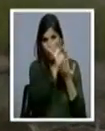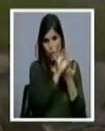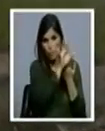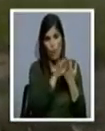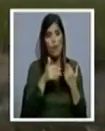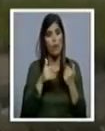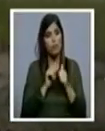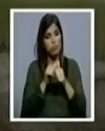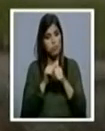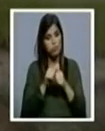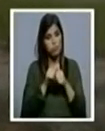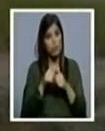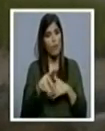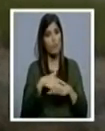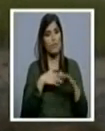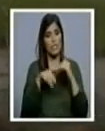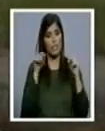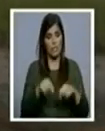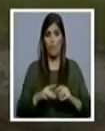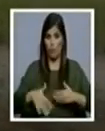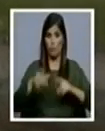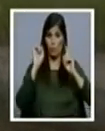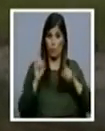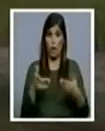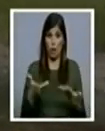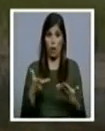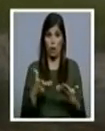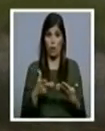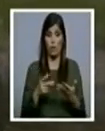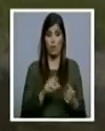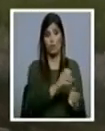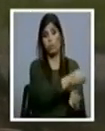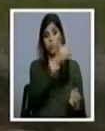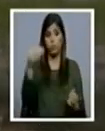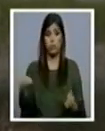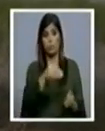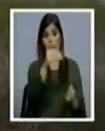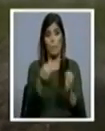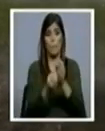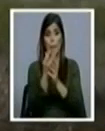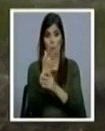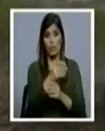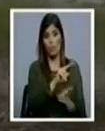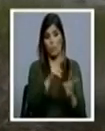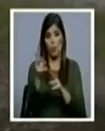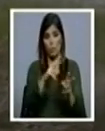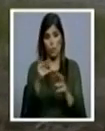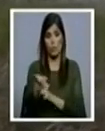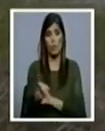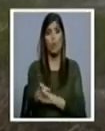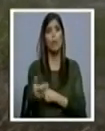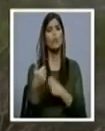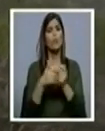também fazer aqui, e é uma coisa que vamos começar agora, fazer transplantes destas plantas. Okay. Portanto, tudo